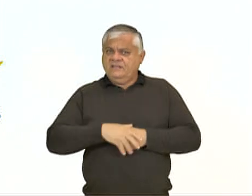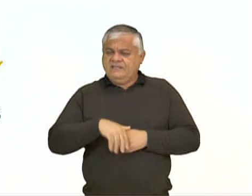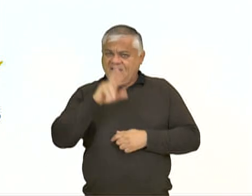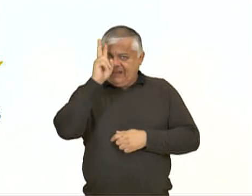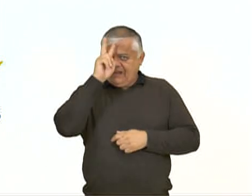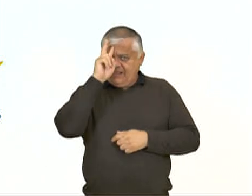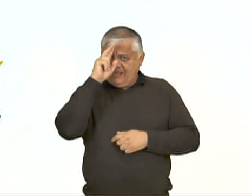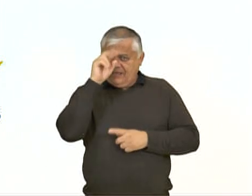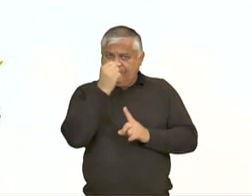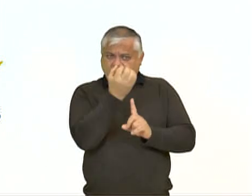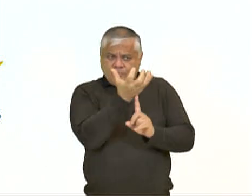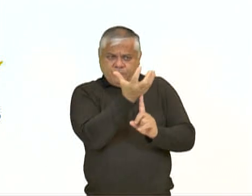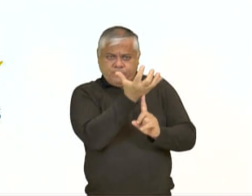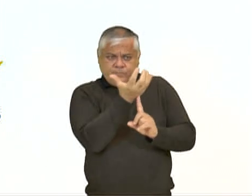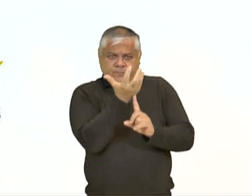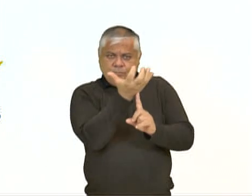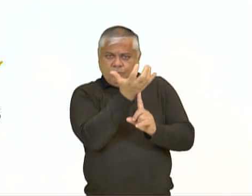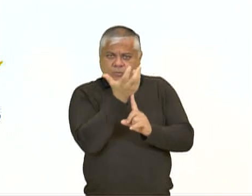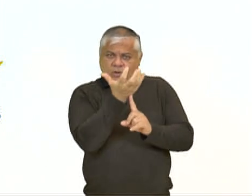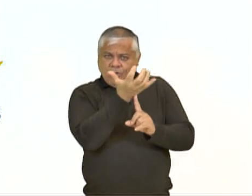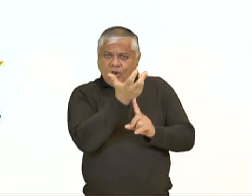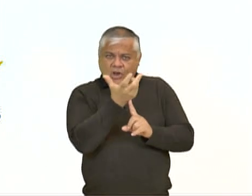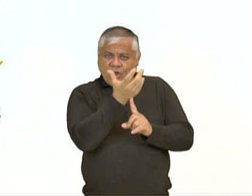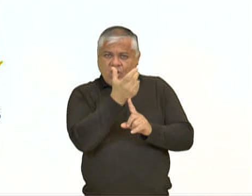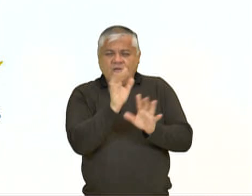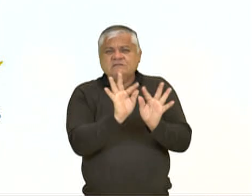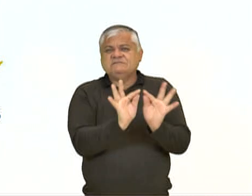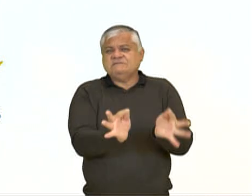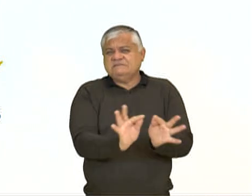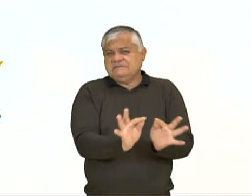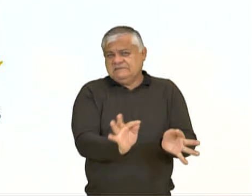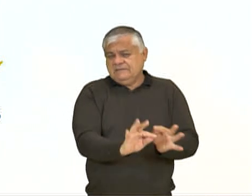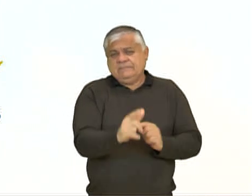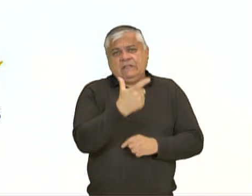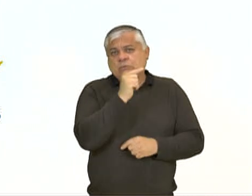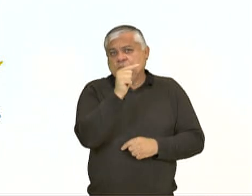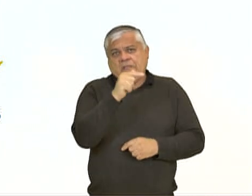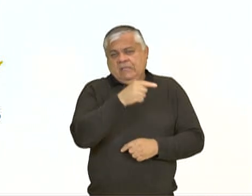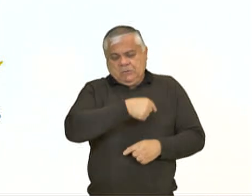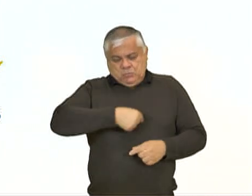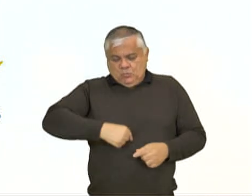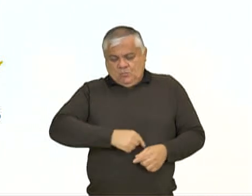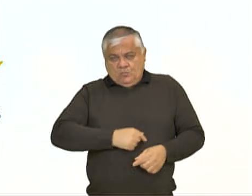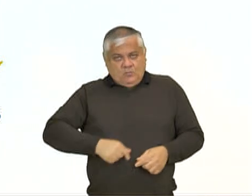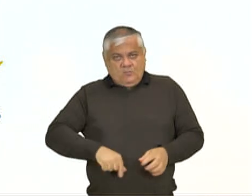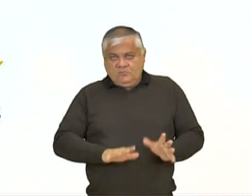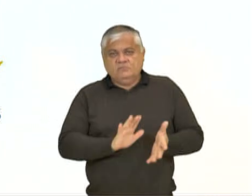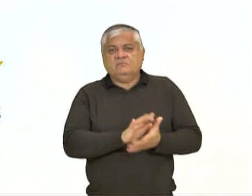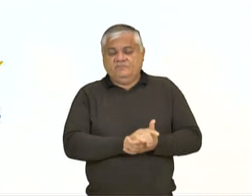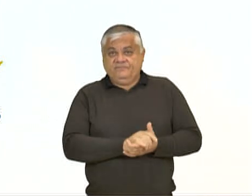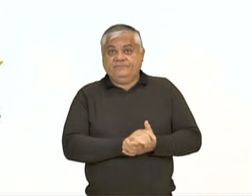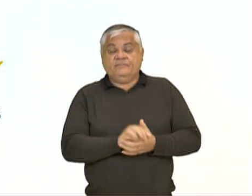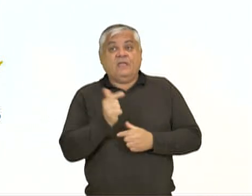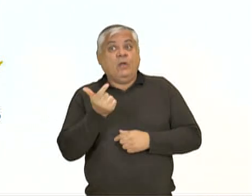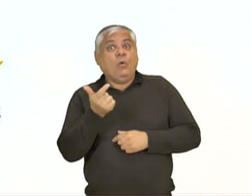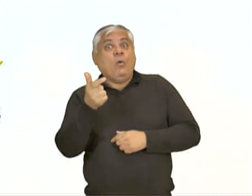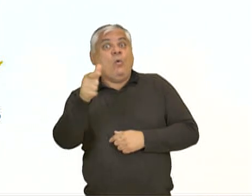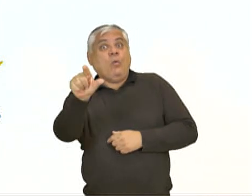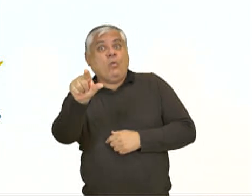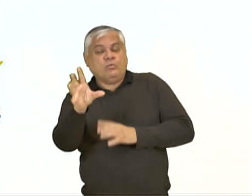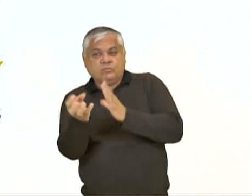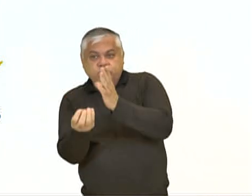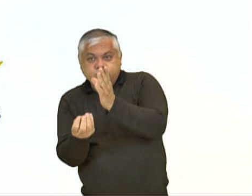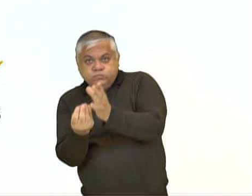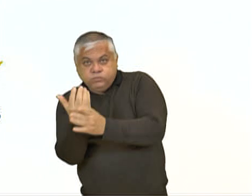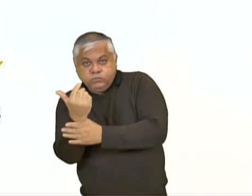são organismos sem complexidade, são bem simples, eles não possuem. Aí os cnidários já começam a surgir ali, o